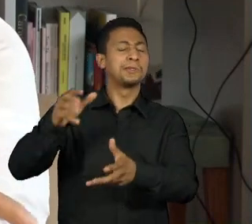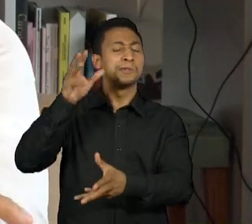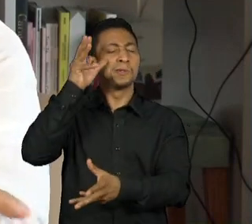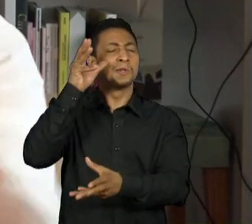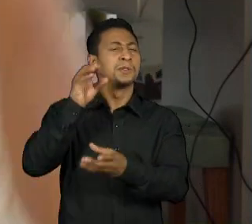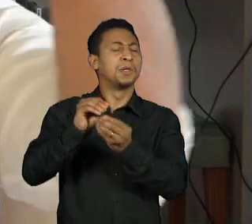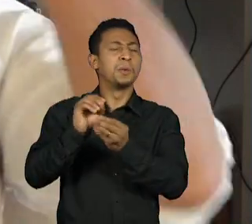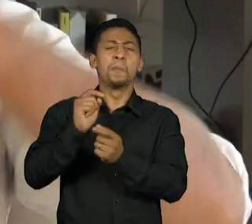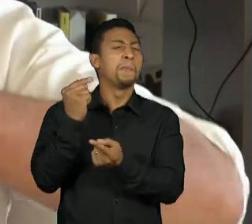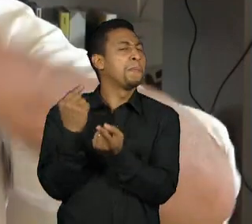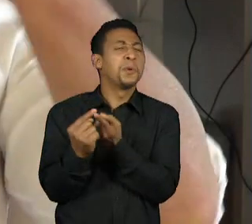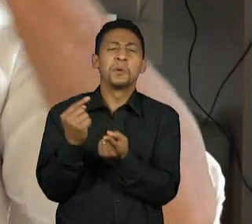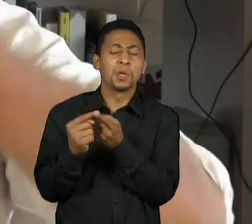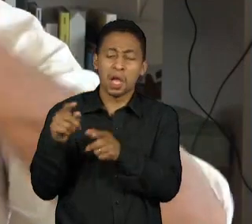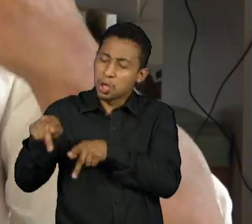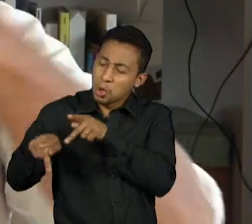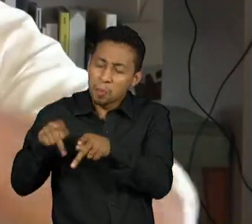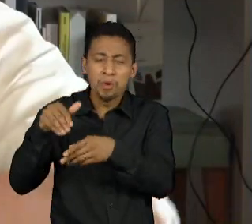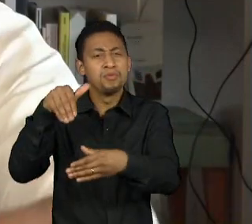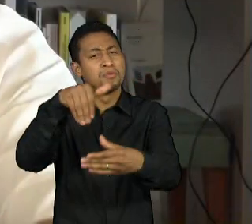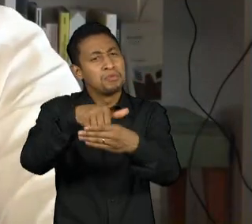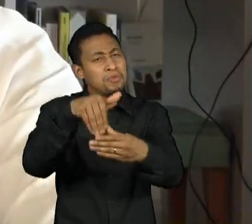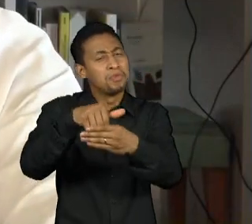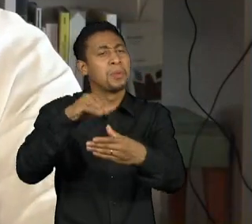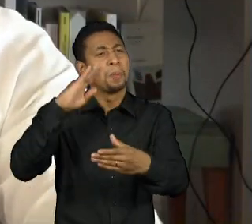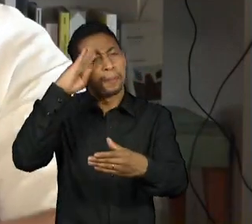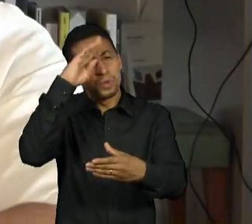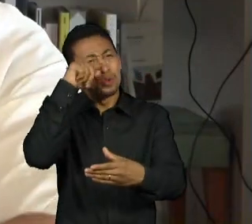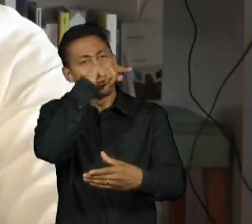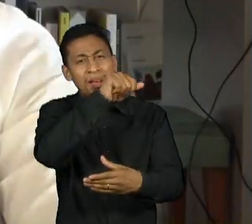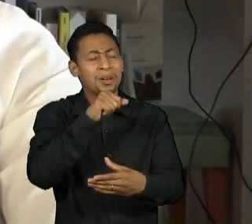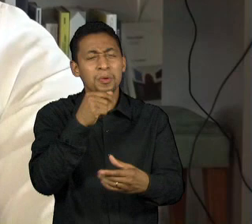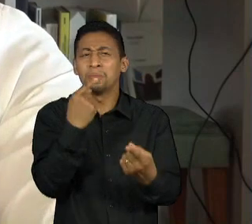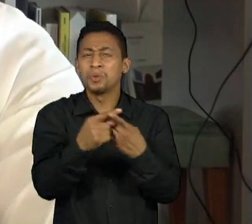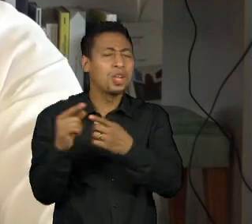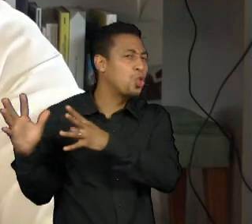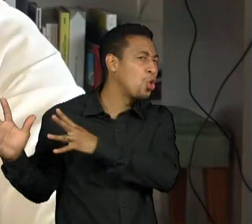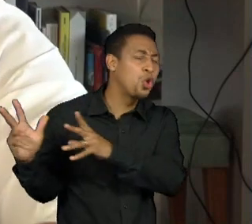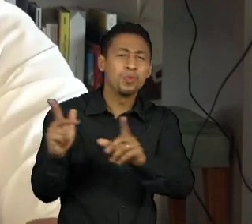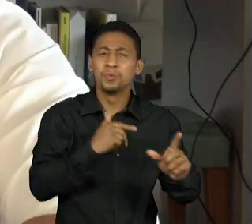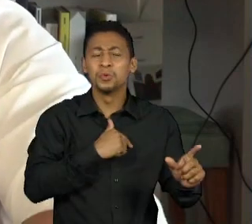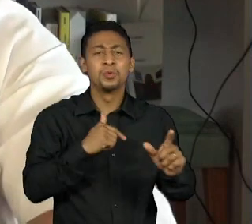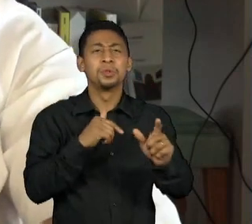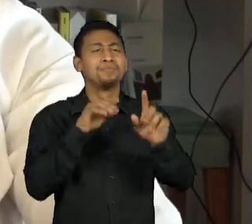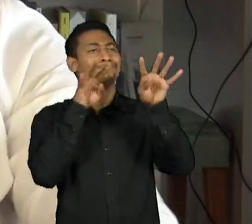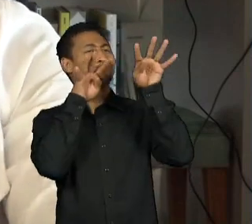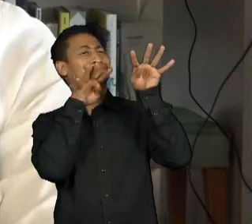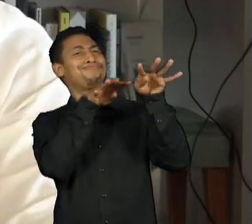é esse. E por que é que a gente estava tão alienado deste Brasil? Porque ele foi eleito,